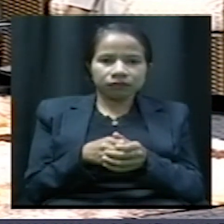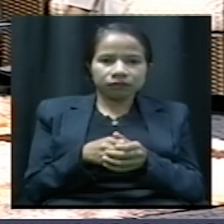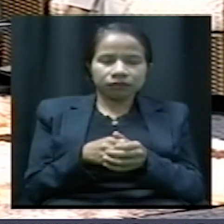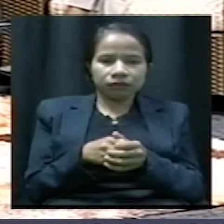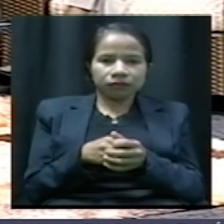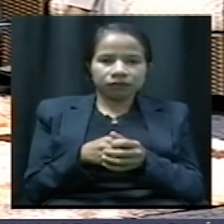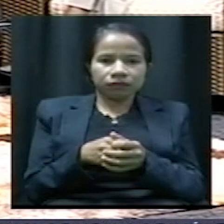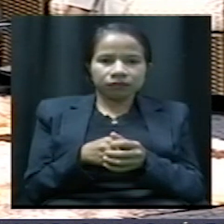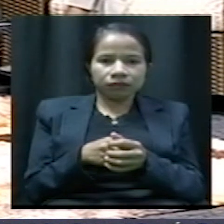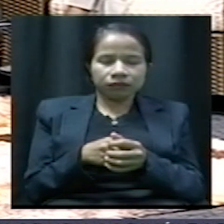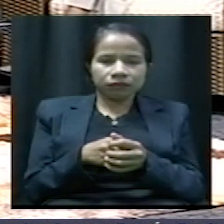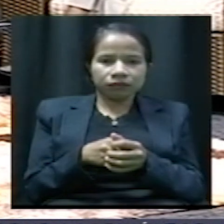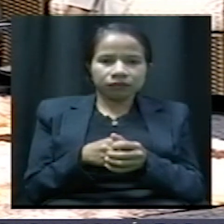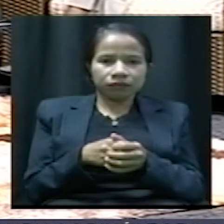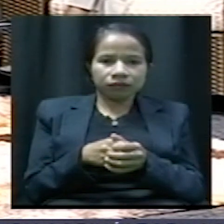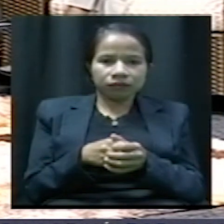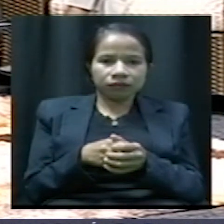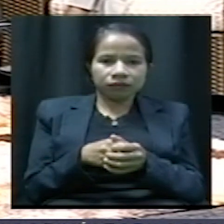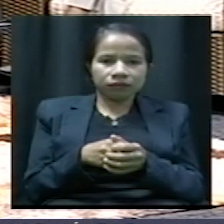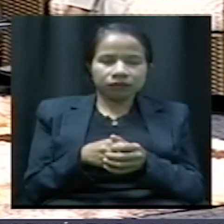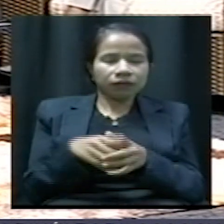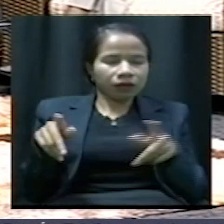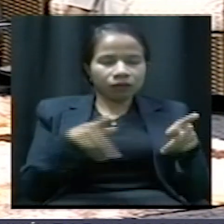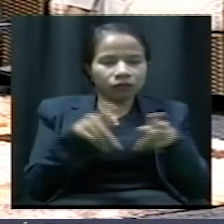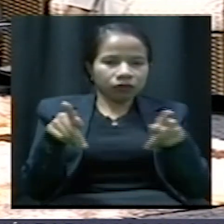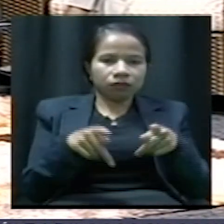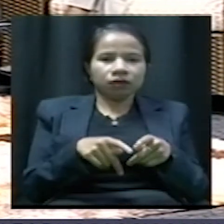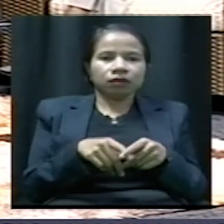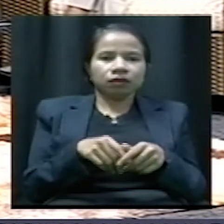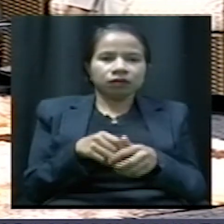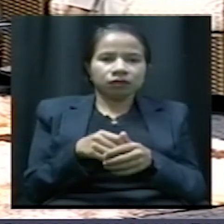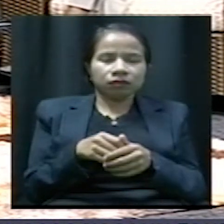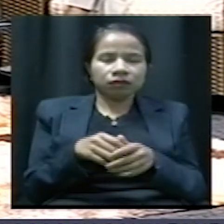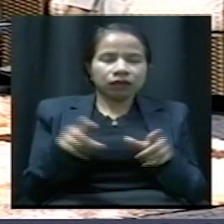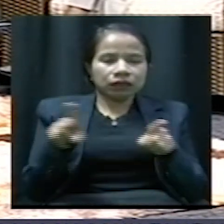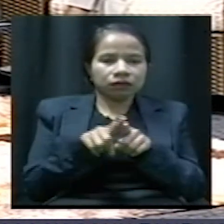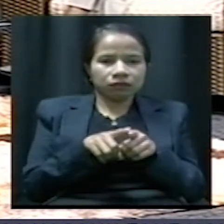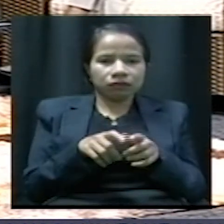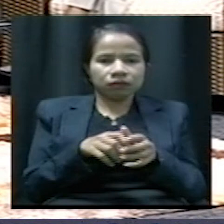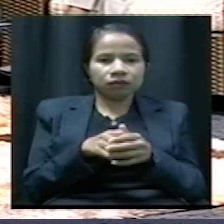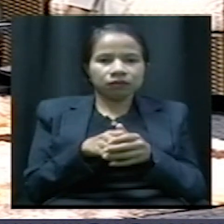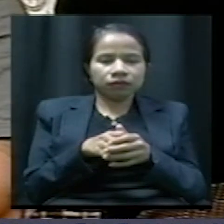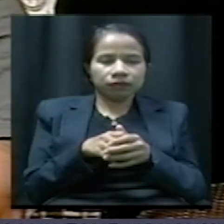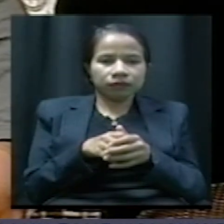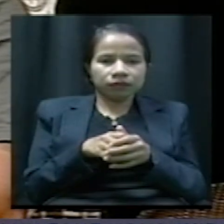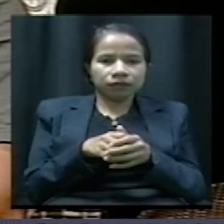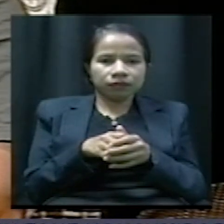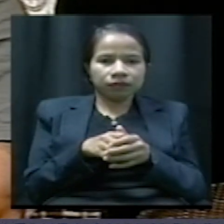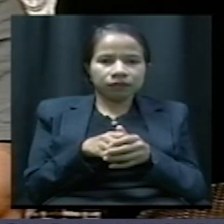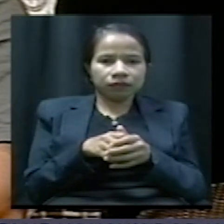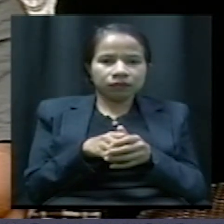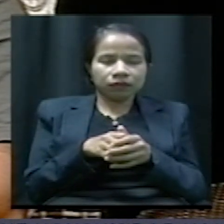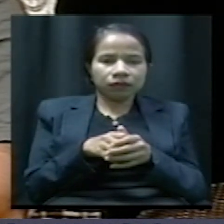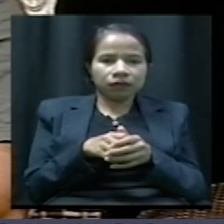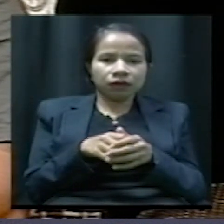será empregador sira se essa tem governo tem a público ato se essa suasta ou se essa sira vai ato cria ser